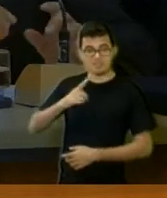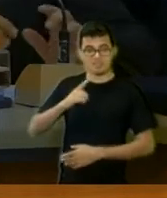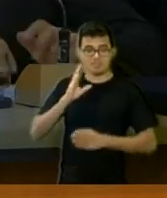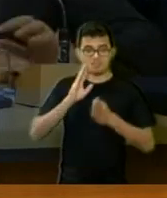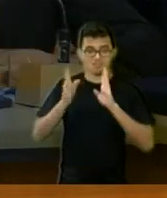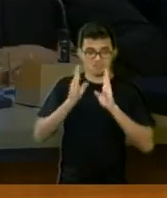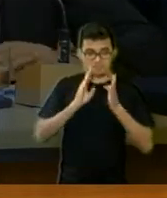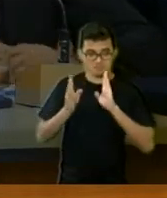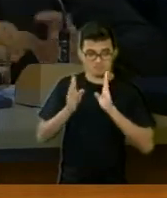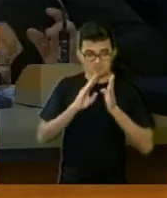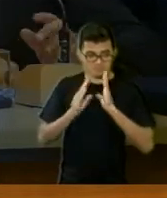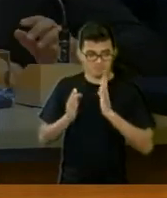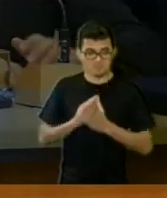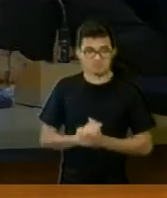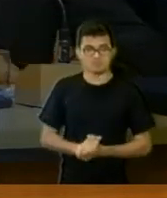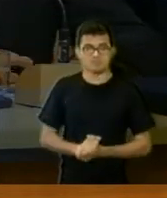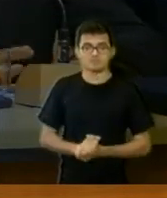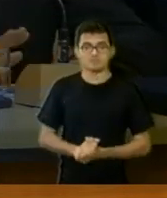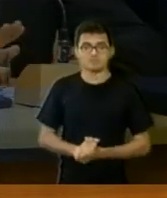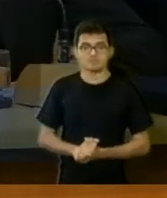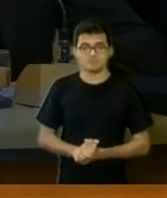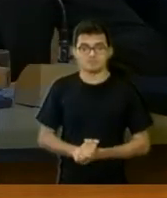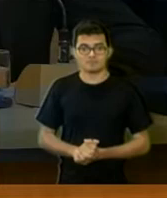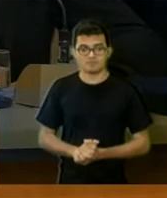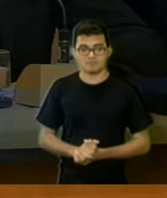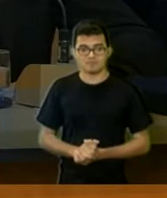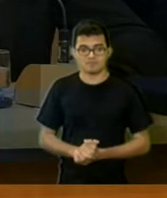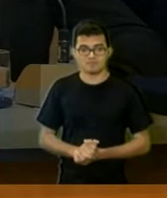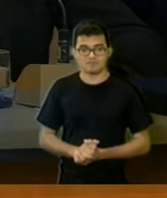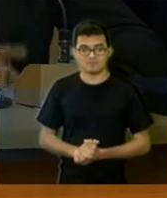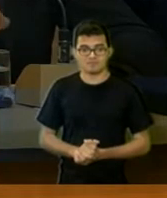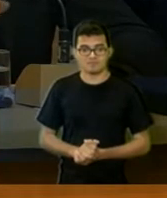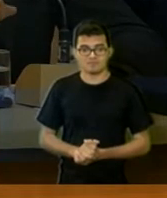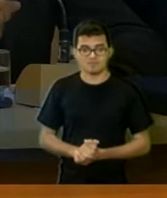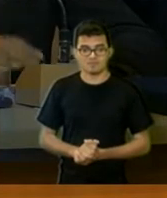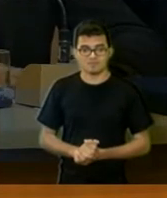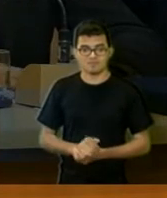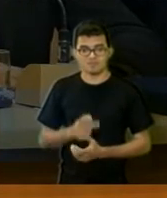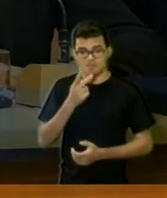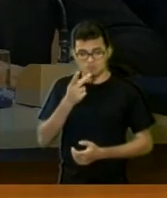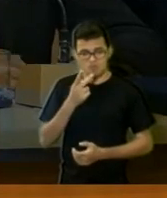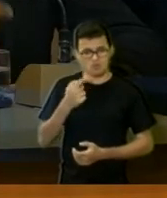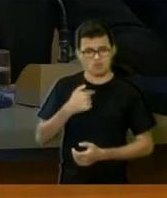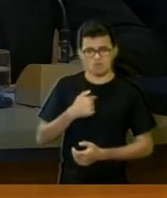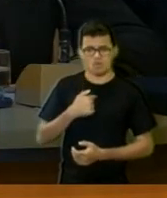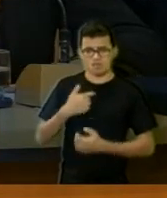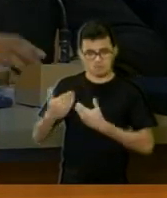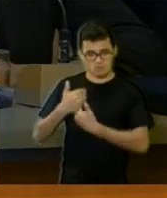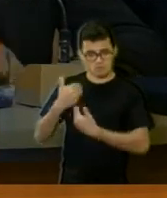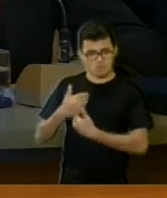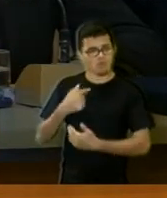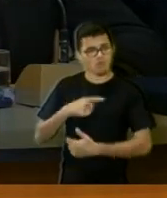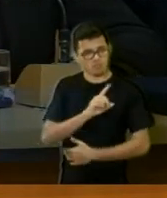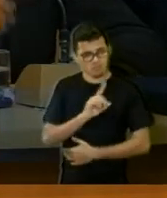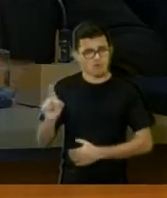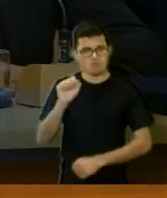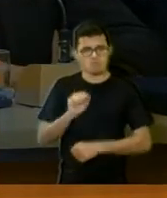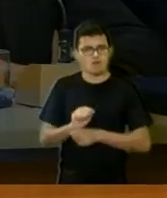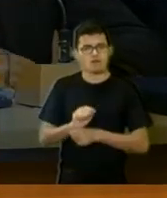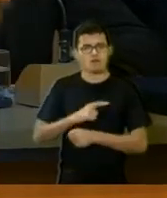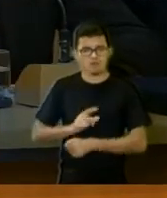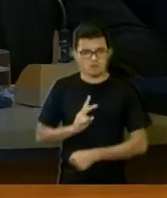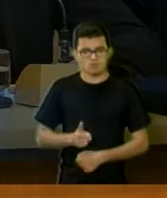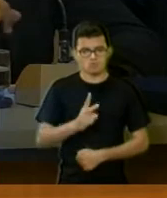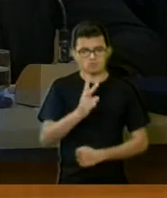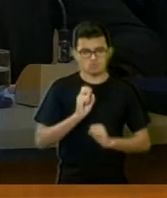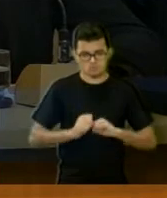está sempre lá nas redes sociais. Garoto, não faça isso, né? Pô, vai à frente, a luta